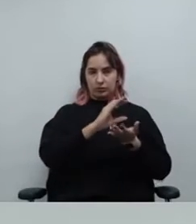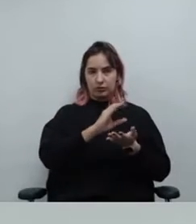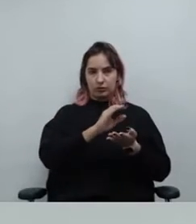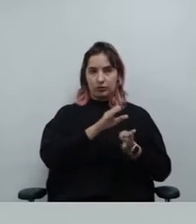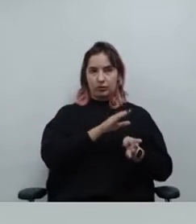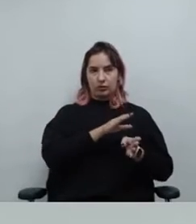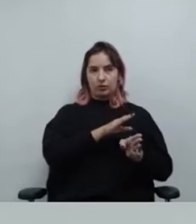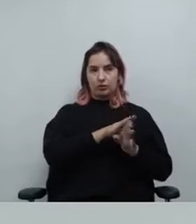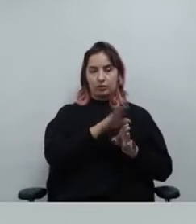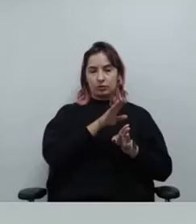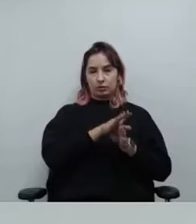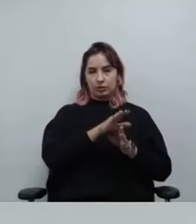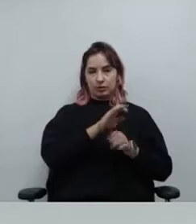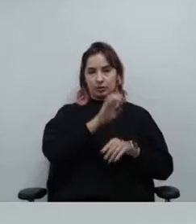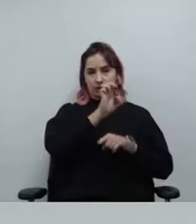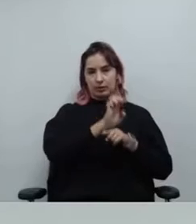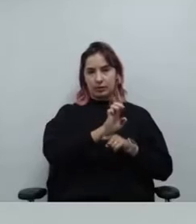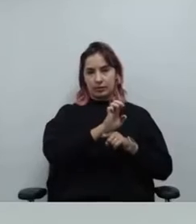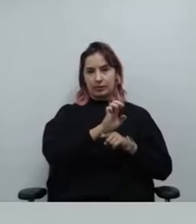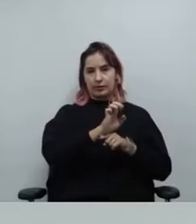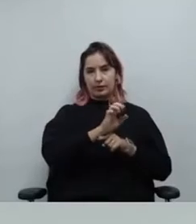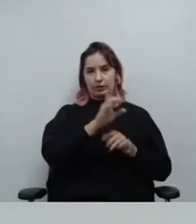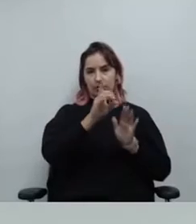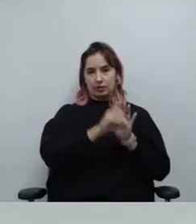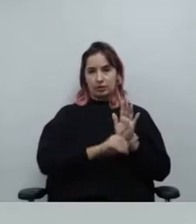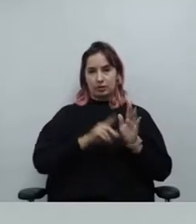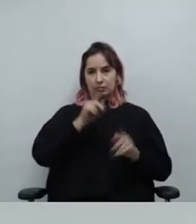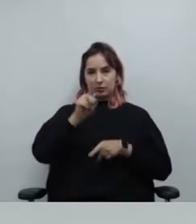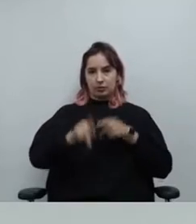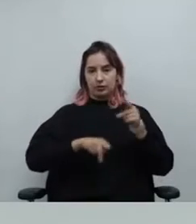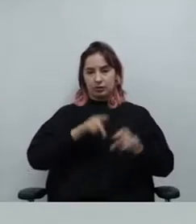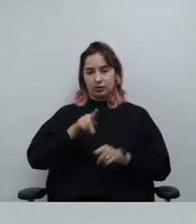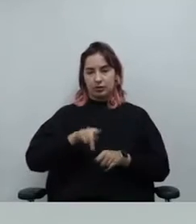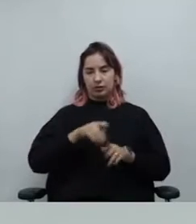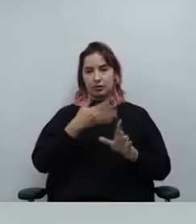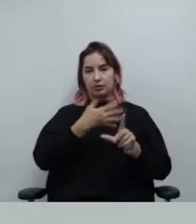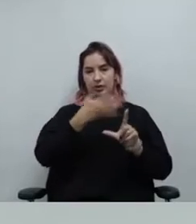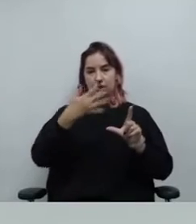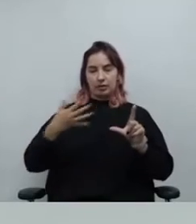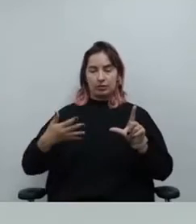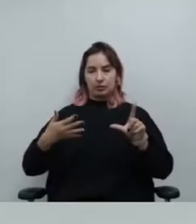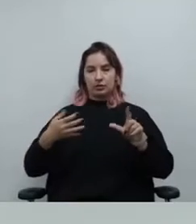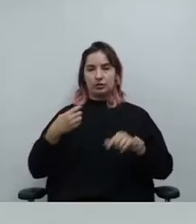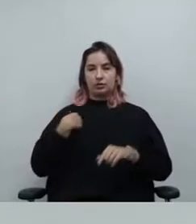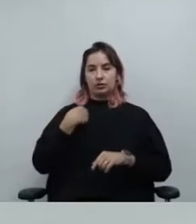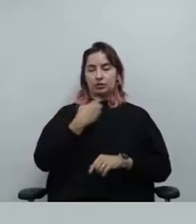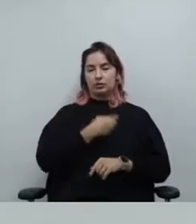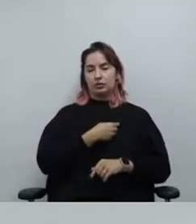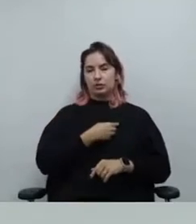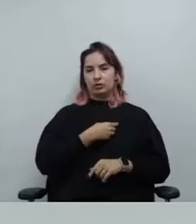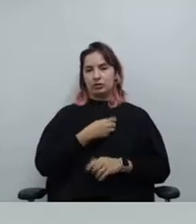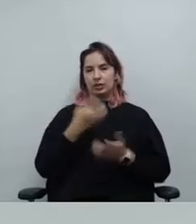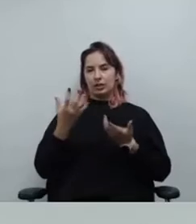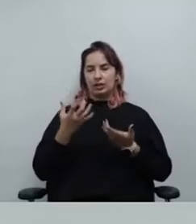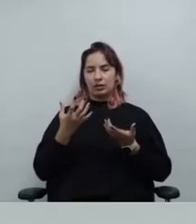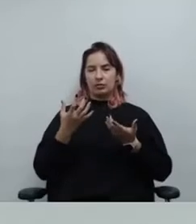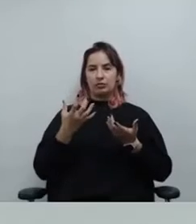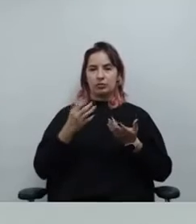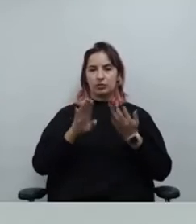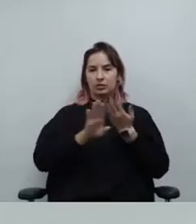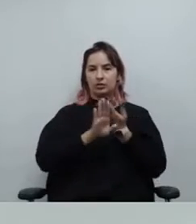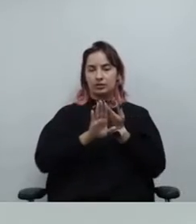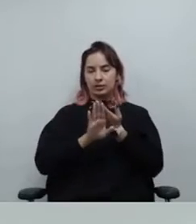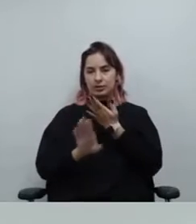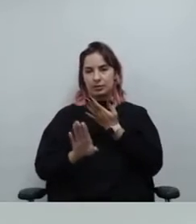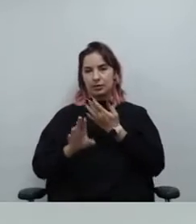Conselho Estadual dos Direitos da População LGBT, somos a favor do desmembramento do